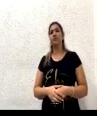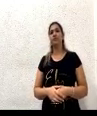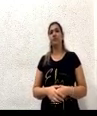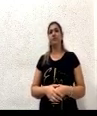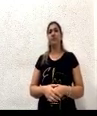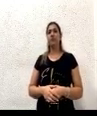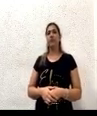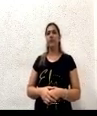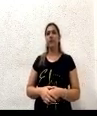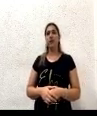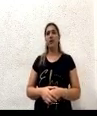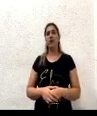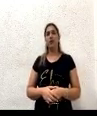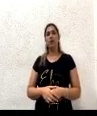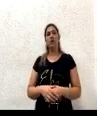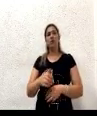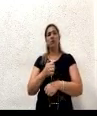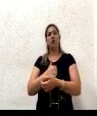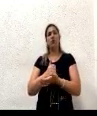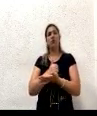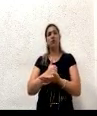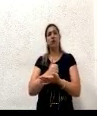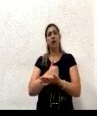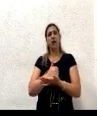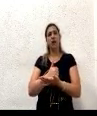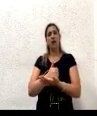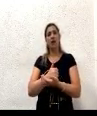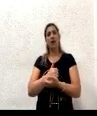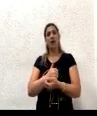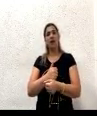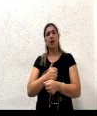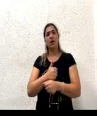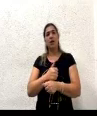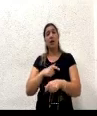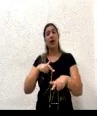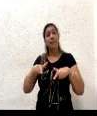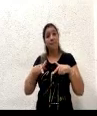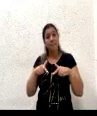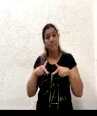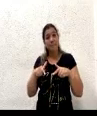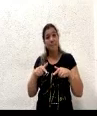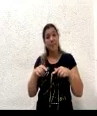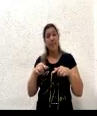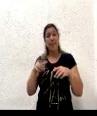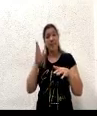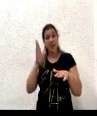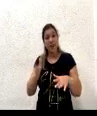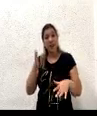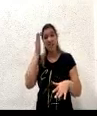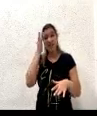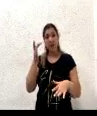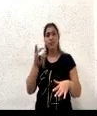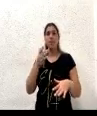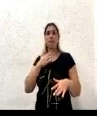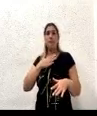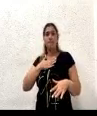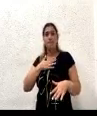estão preparados para identificar, porque o sintoma em mim pode ser diferente em